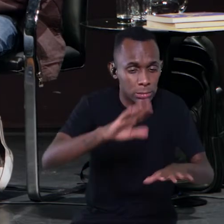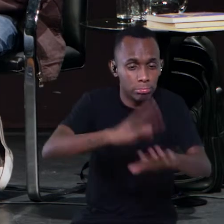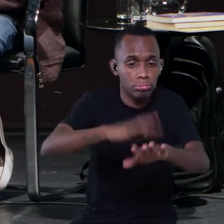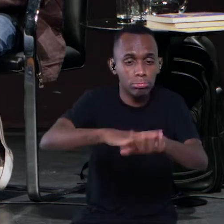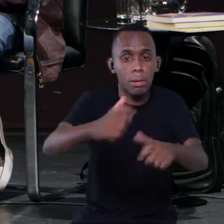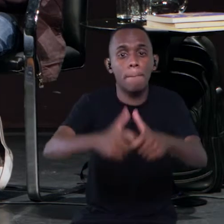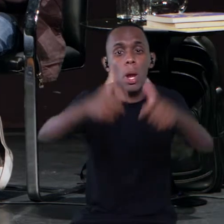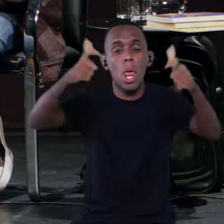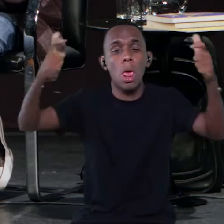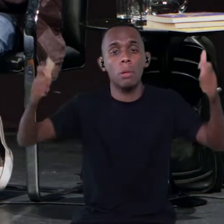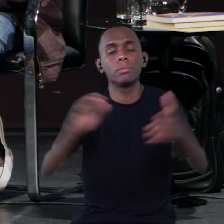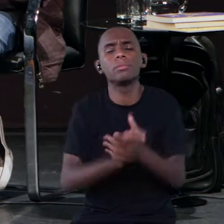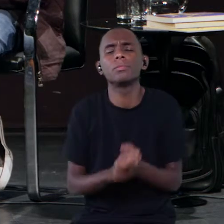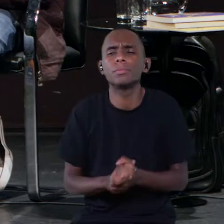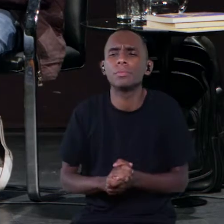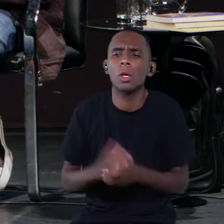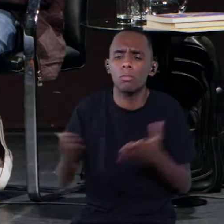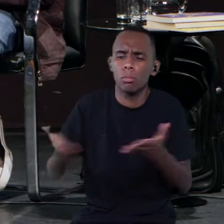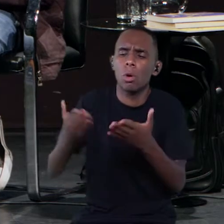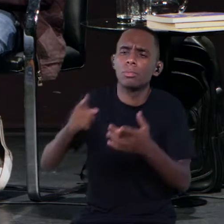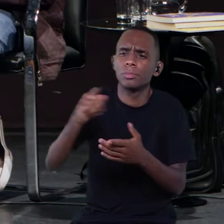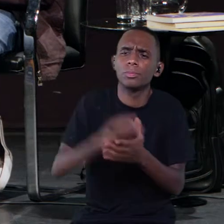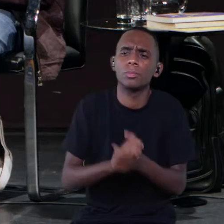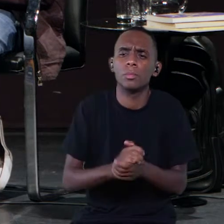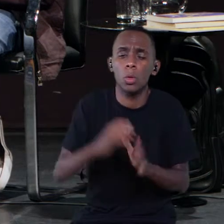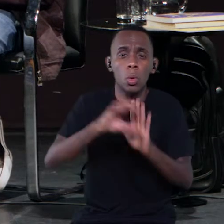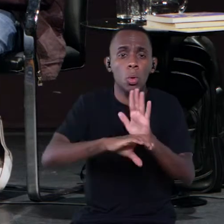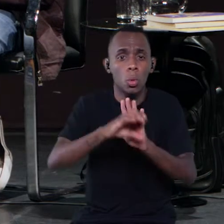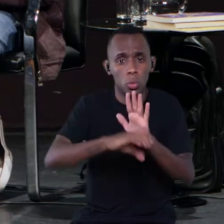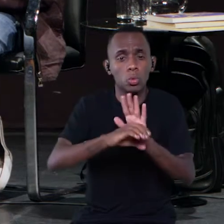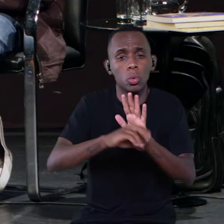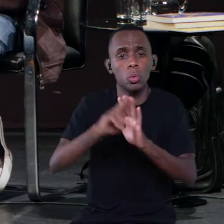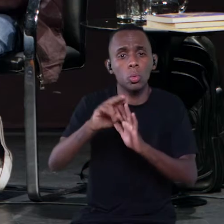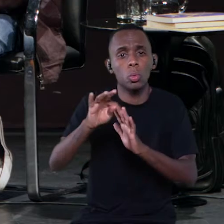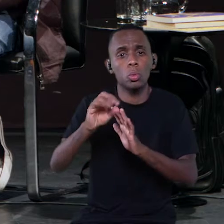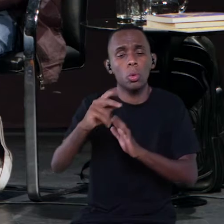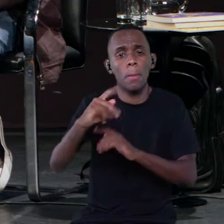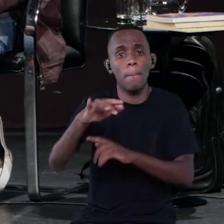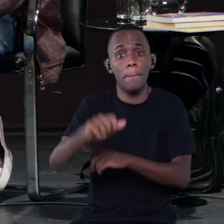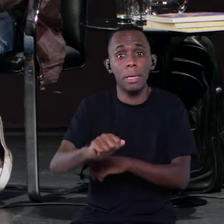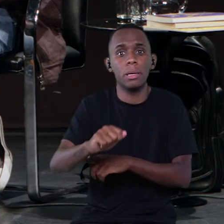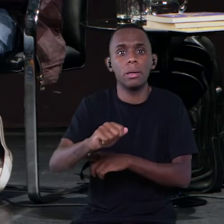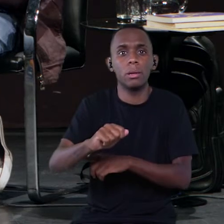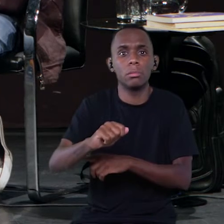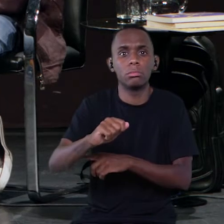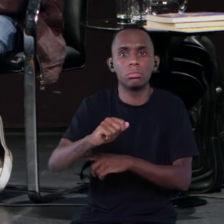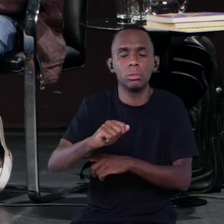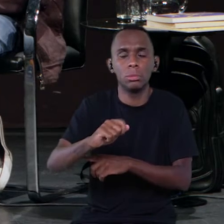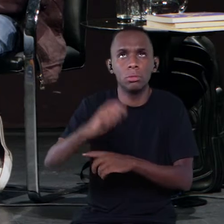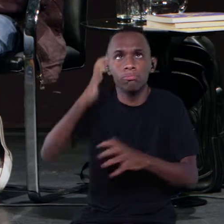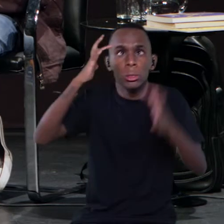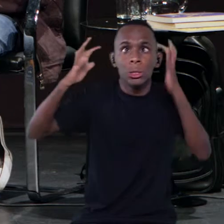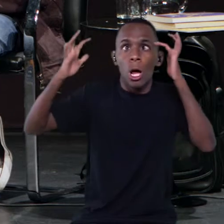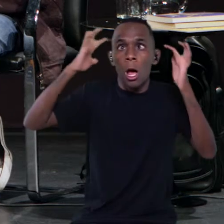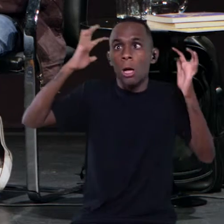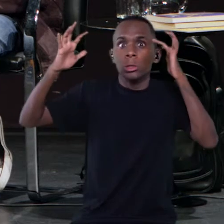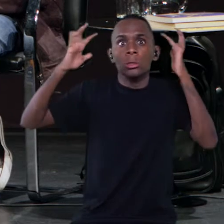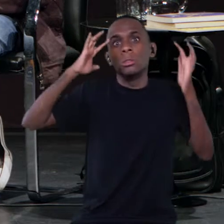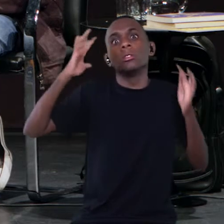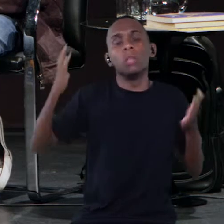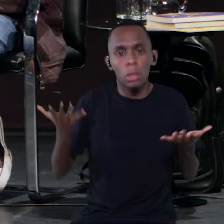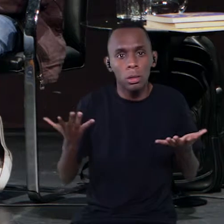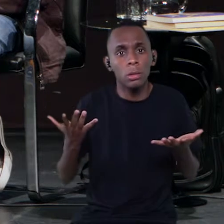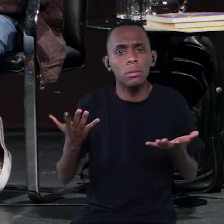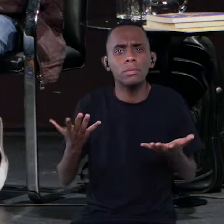eu fazer uma provocação. O conceito de utopia, que é um dos assuntos propostos no nosso título da